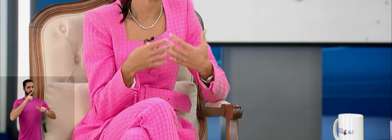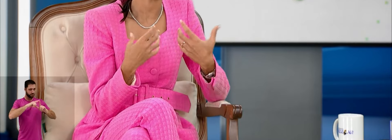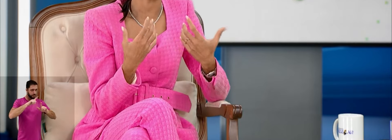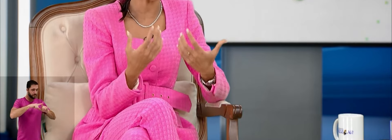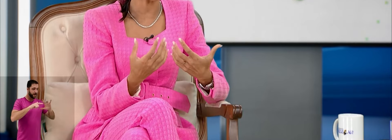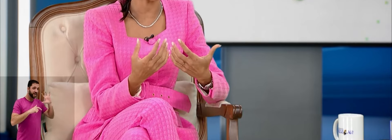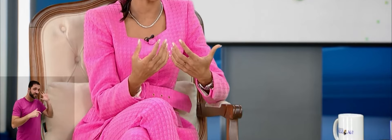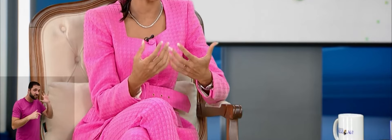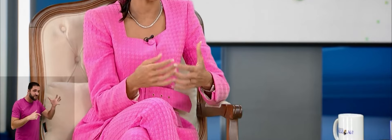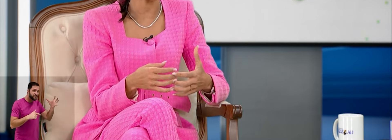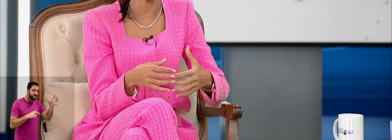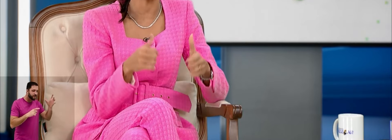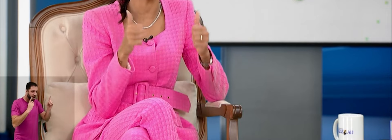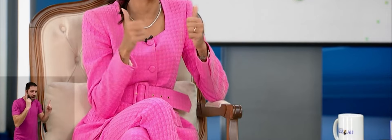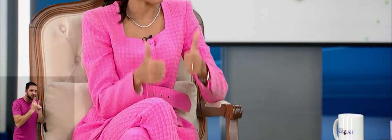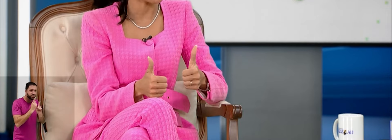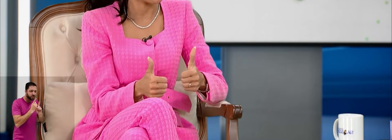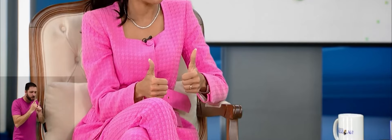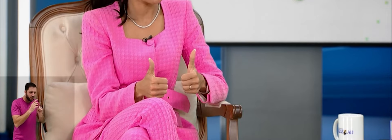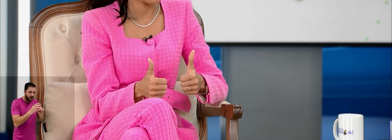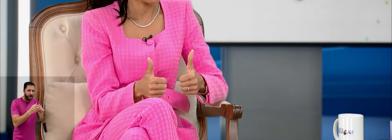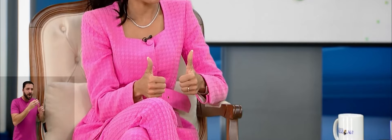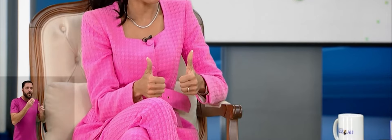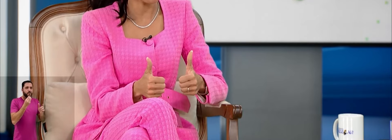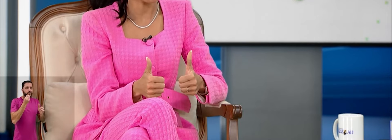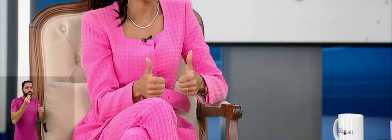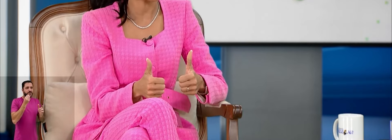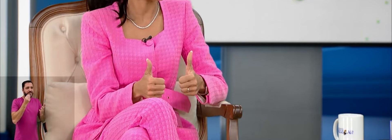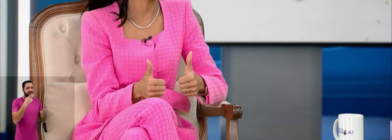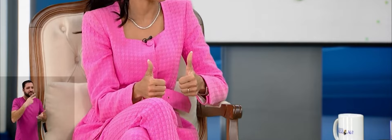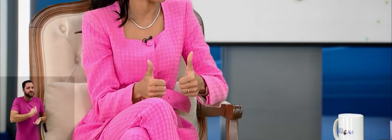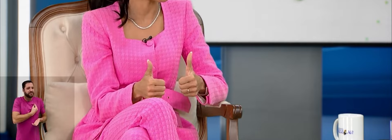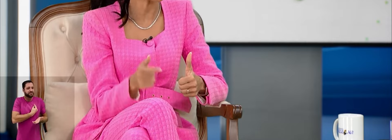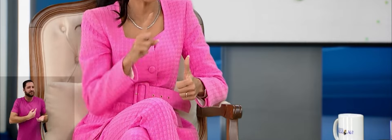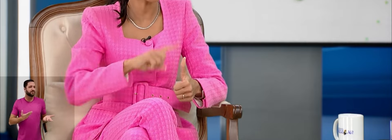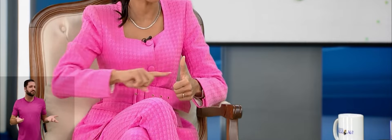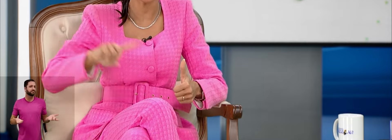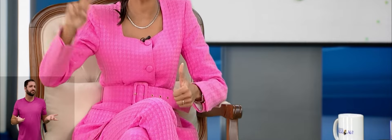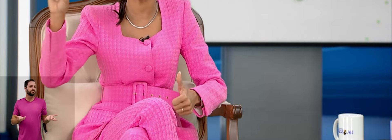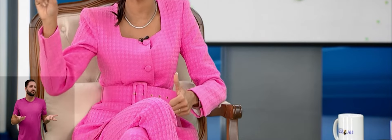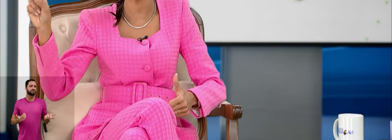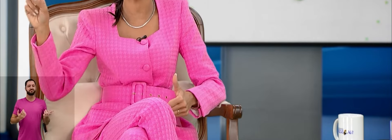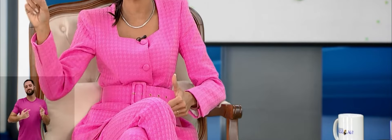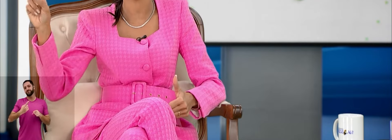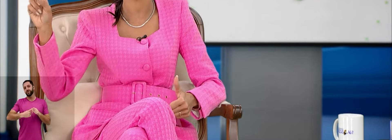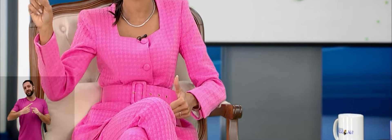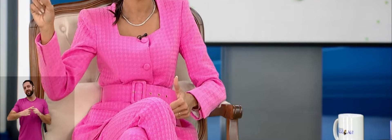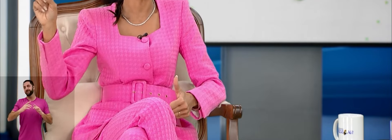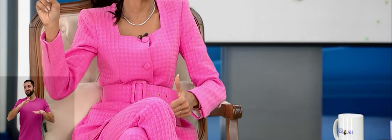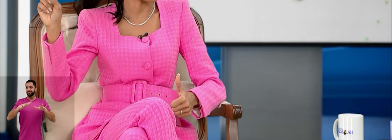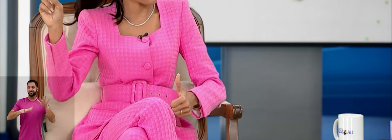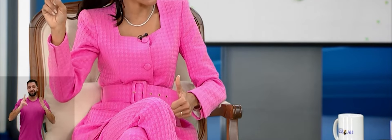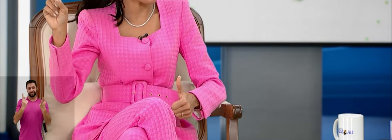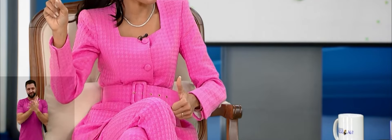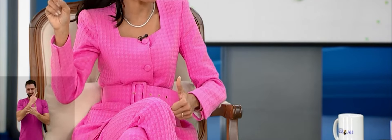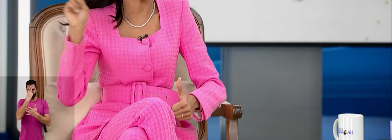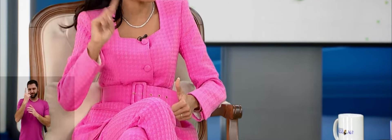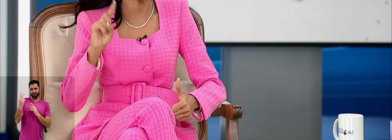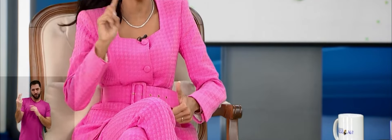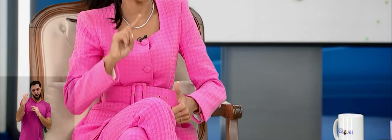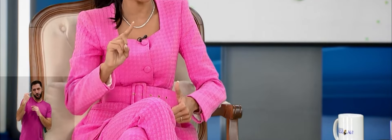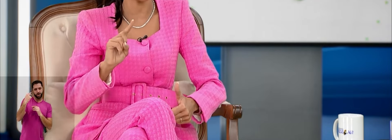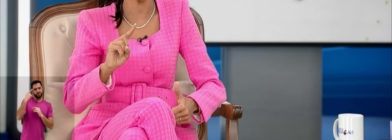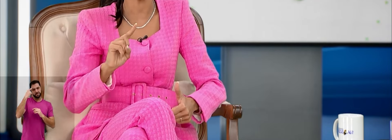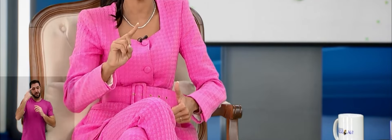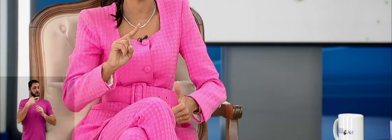quando você resolve aquilo, e resolve aquilo bem, você encontra talvez a maior oportunidade da sua vida. Porque às vezes as